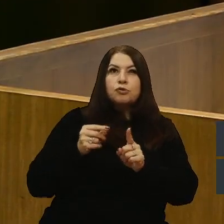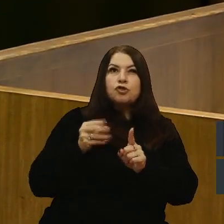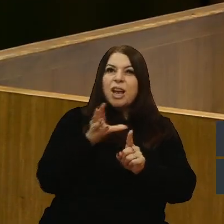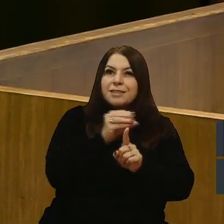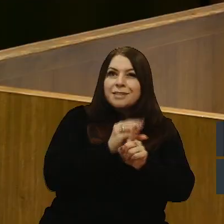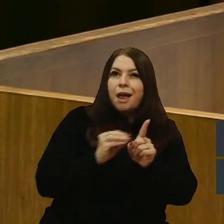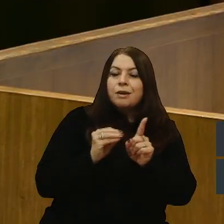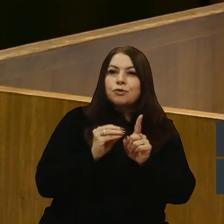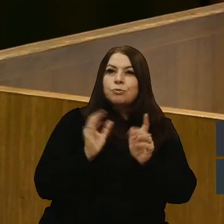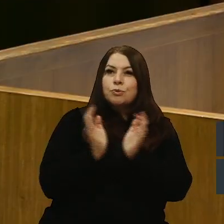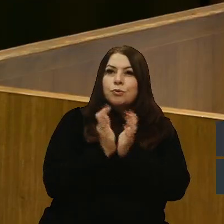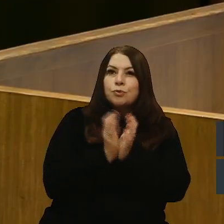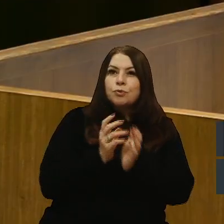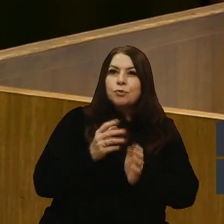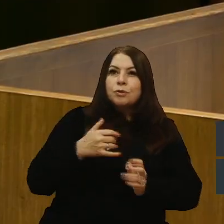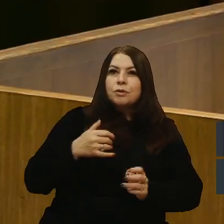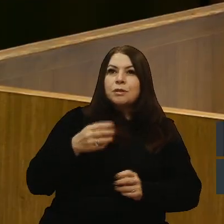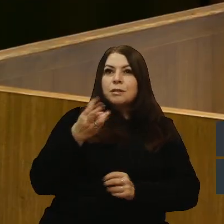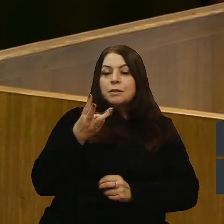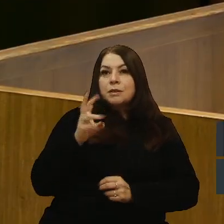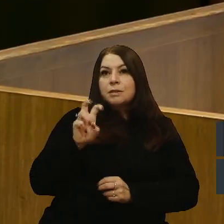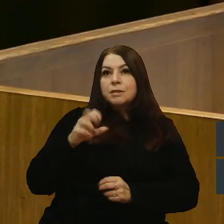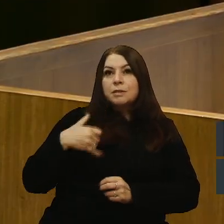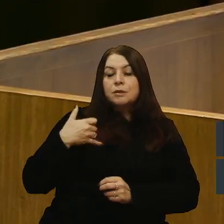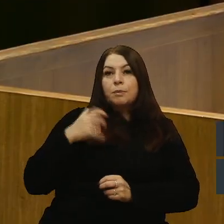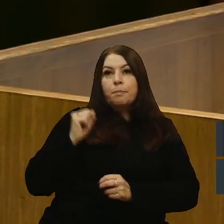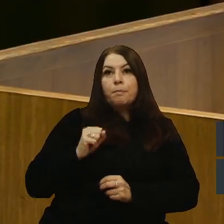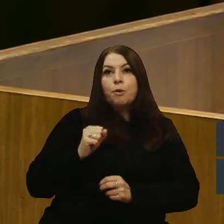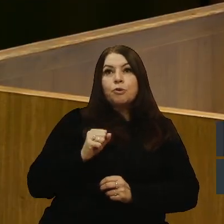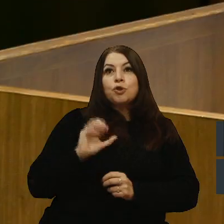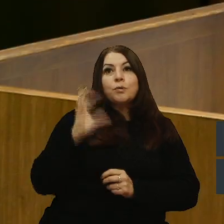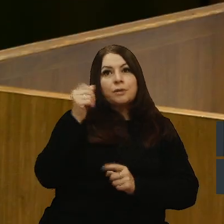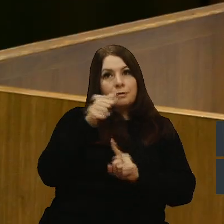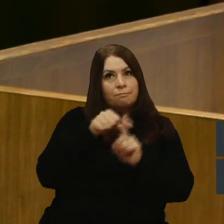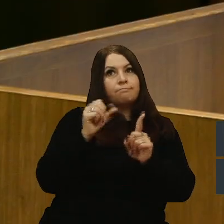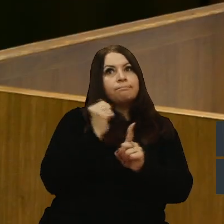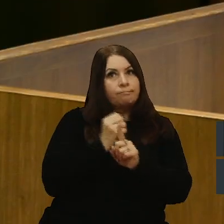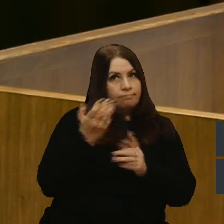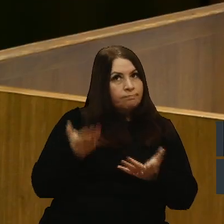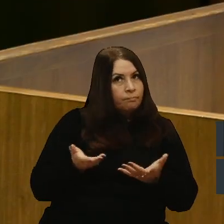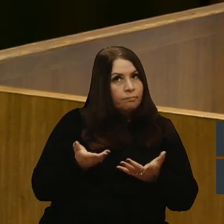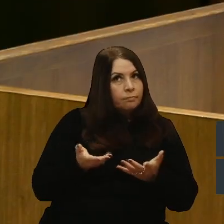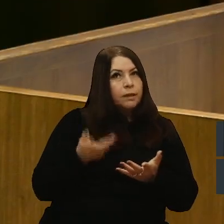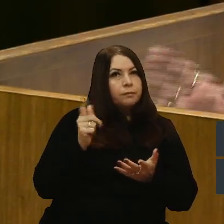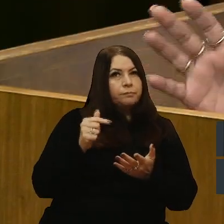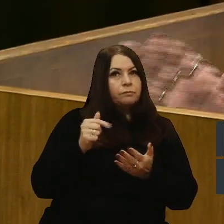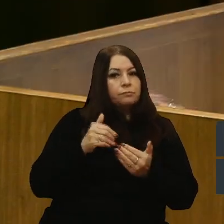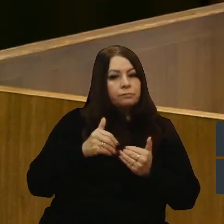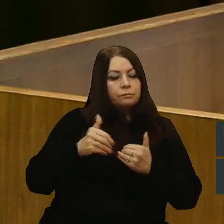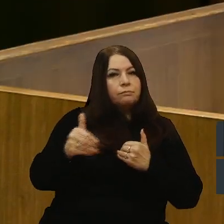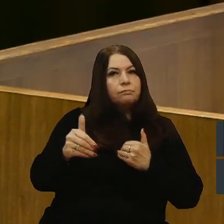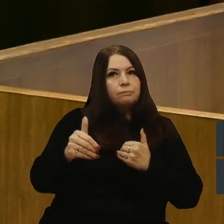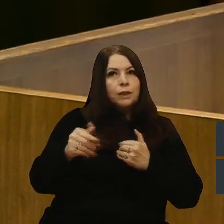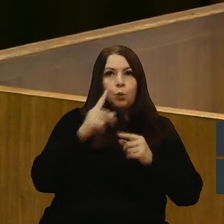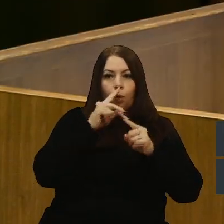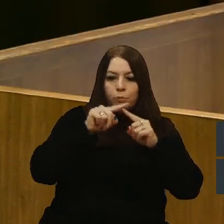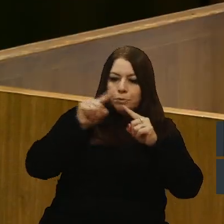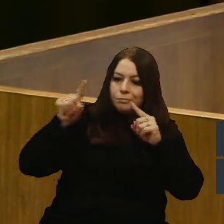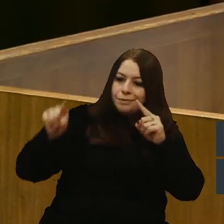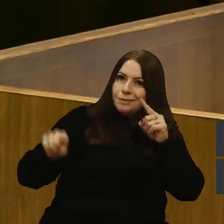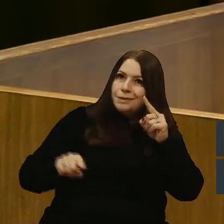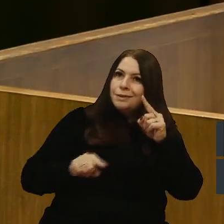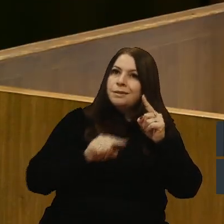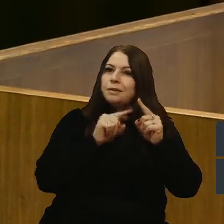colega, chega aos 35, pode acontecer um feminicídio. Então, é uma linha e um círculo que